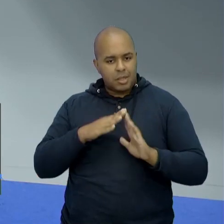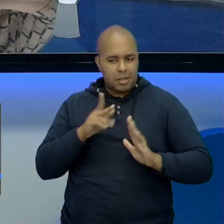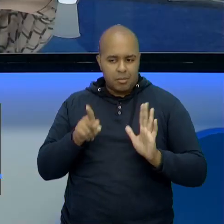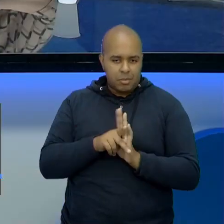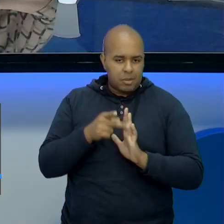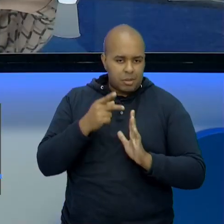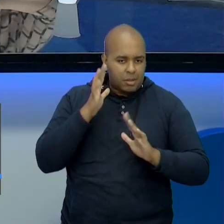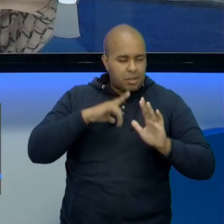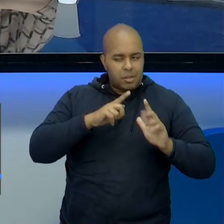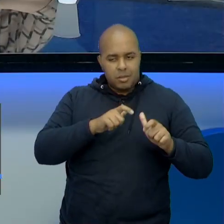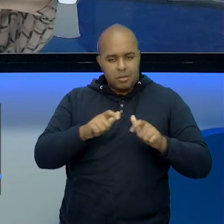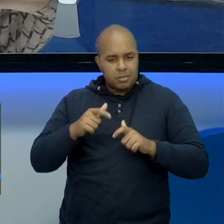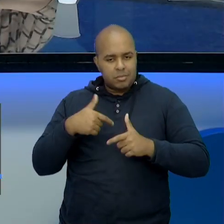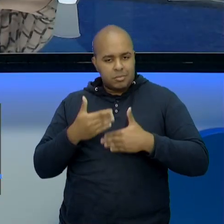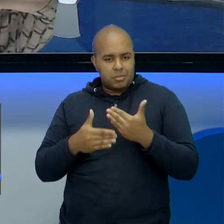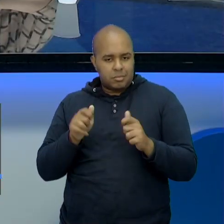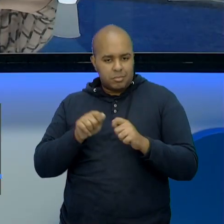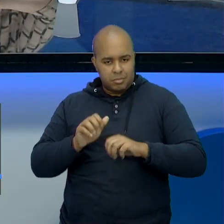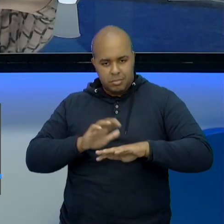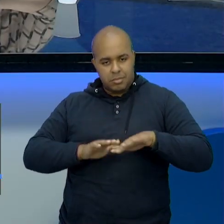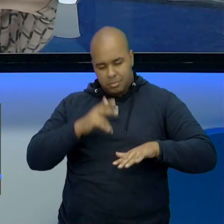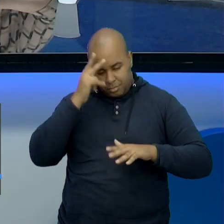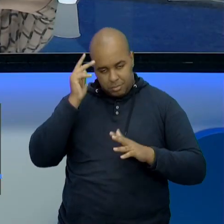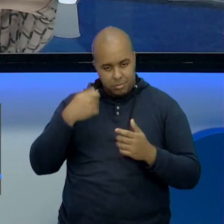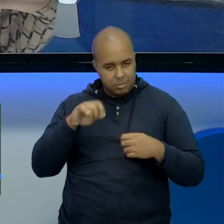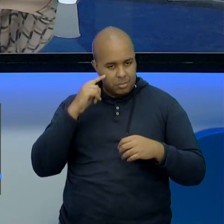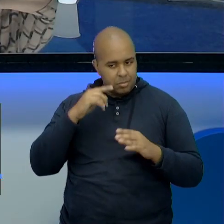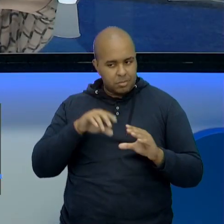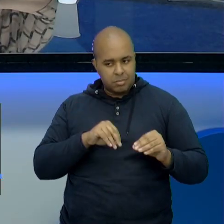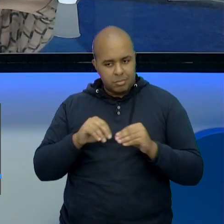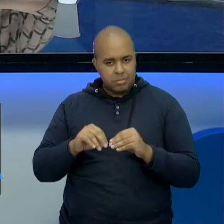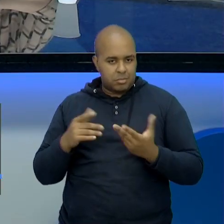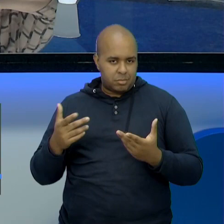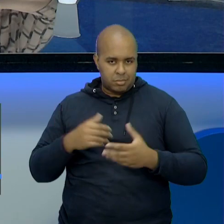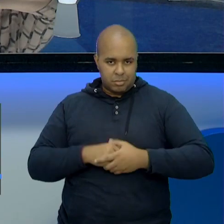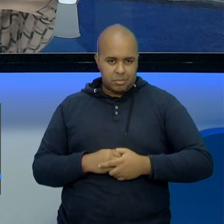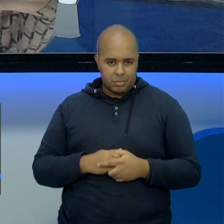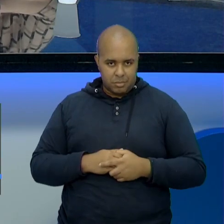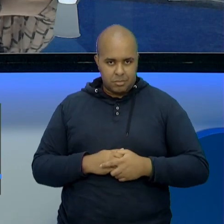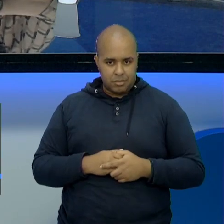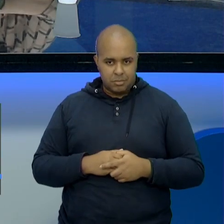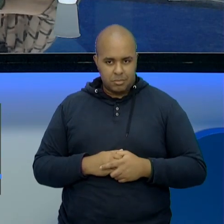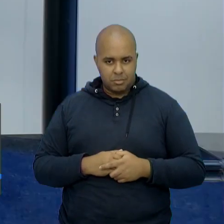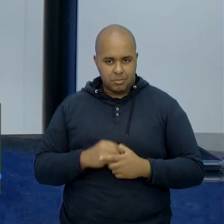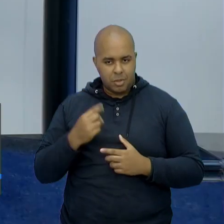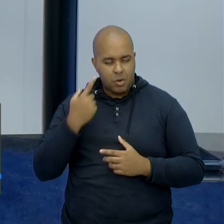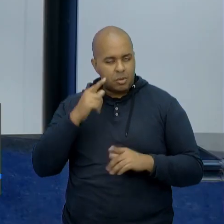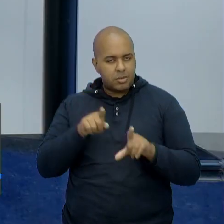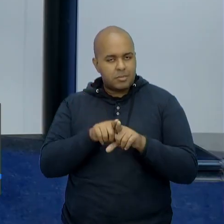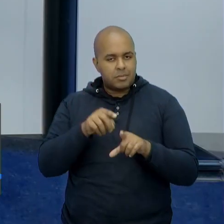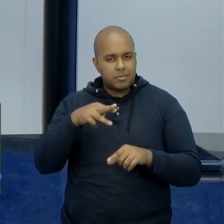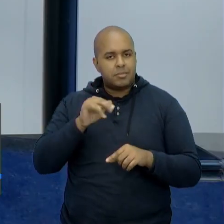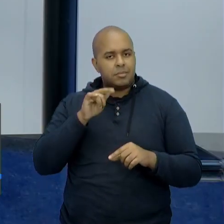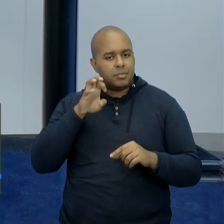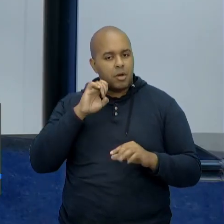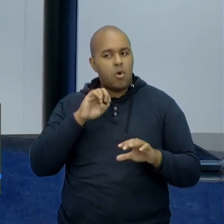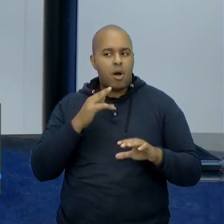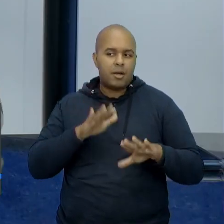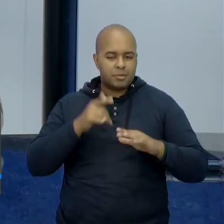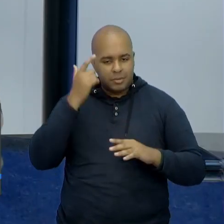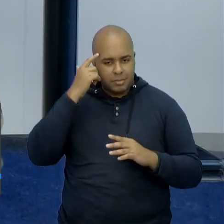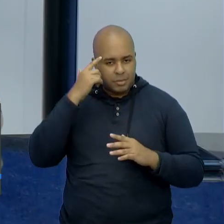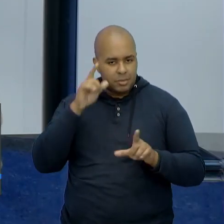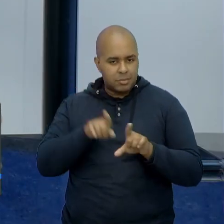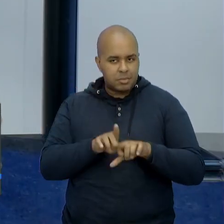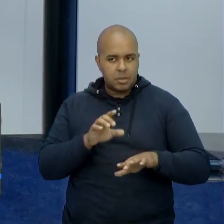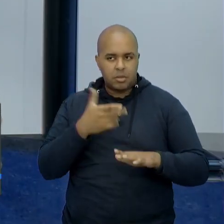né? Tem tantos outros processos que fazem com que as pessoas tenham que migrar, por exemplo. Ou mesmo, quando você pensa